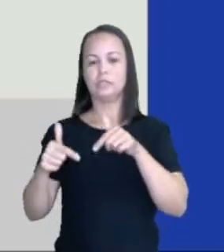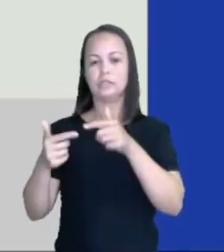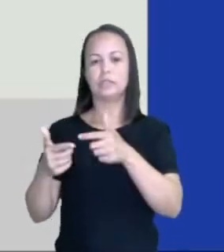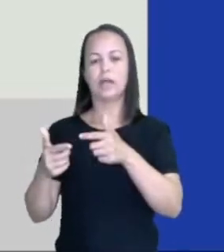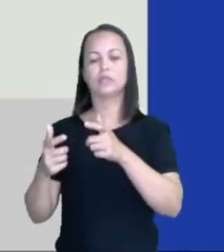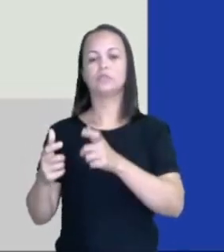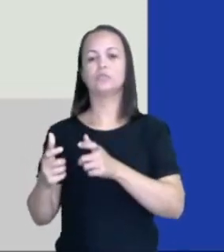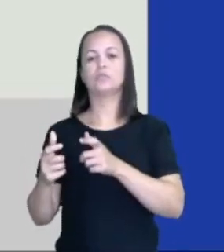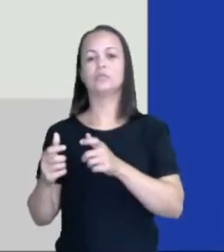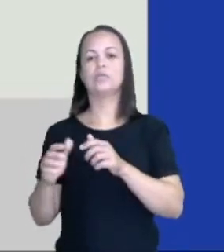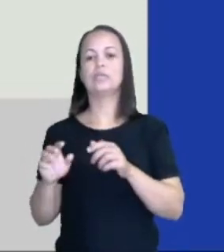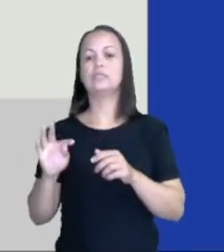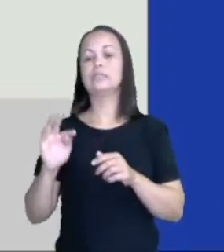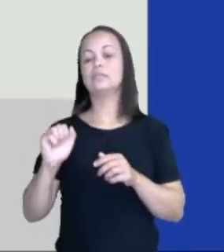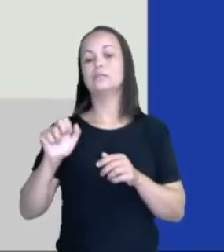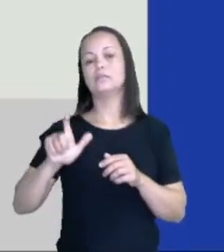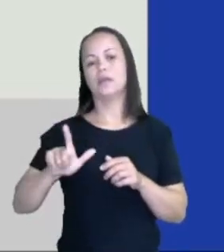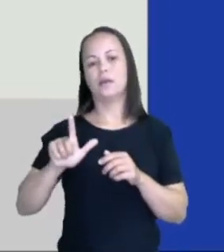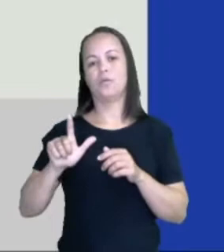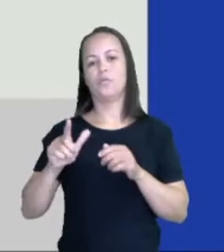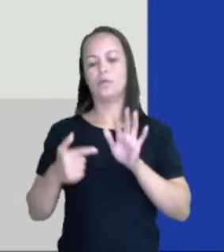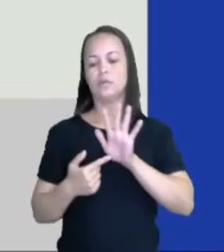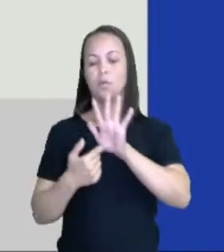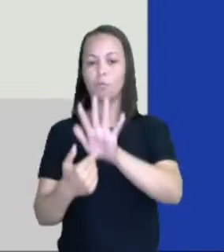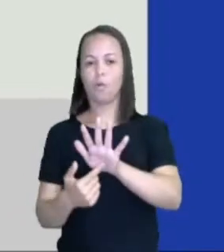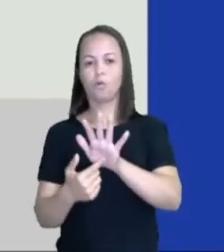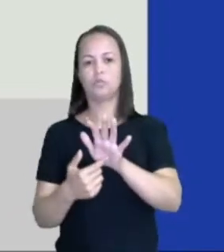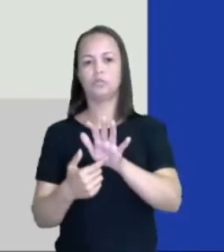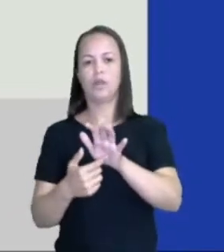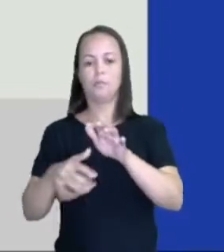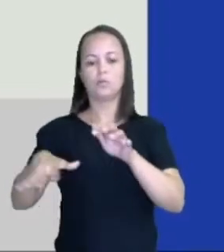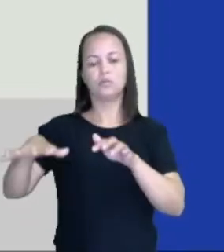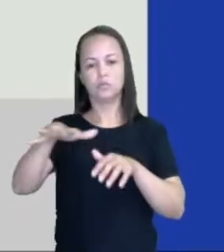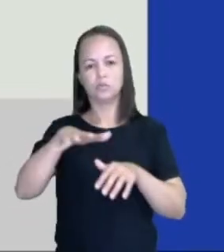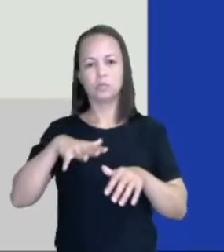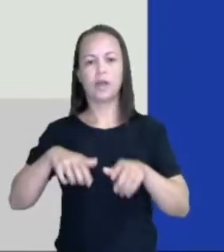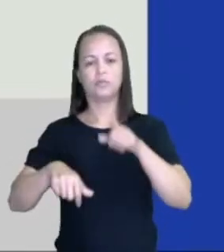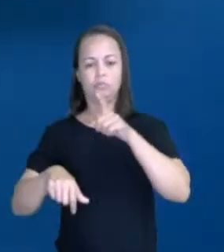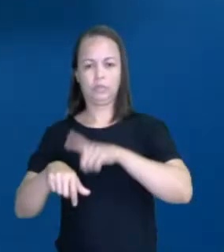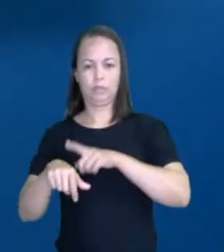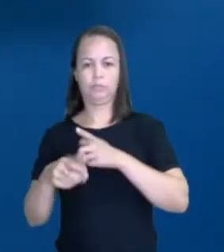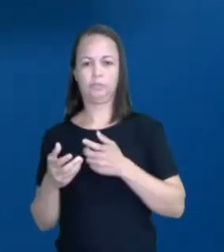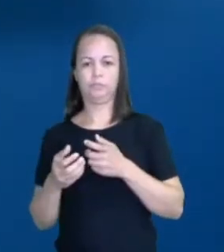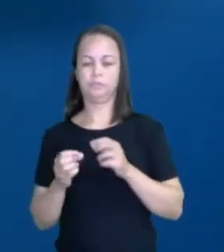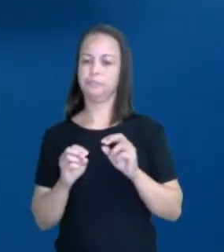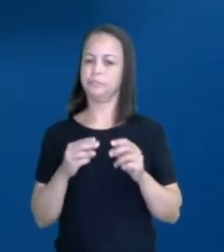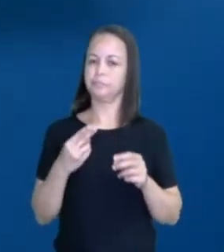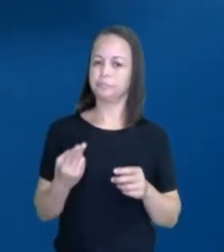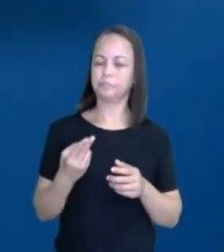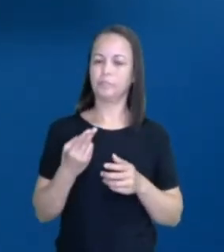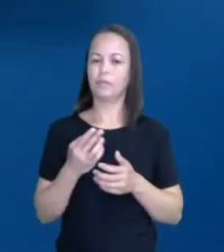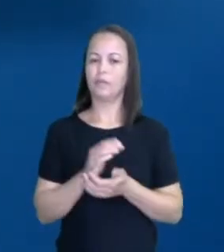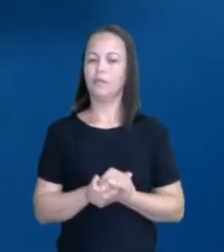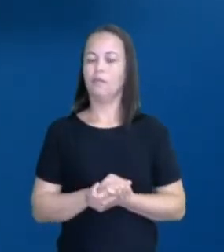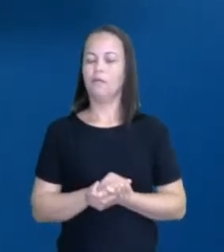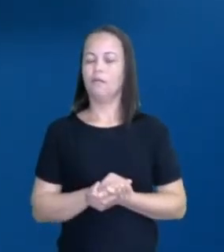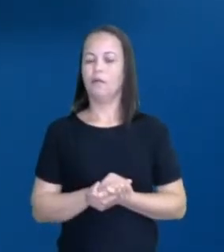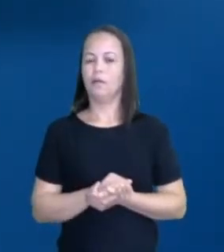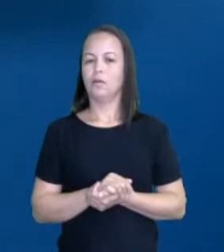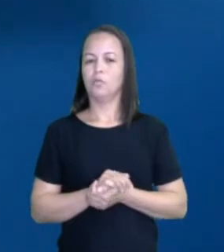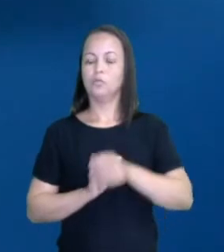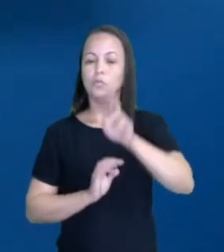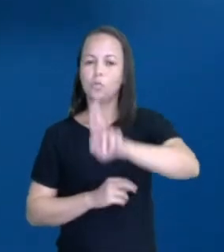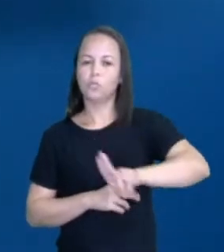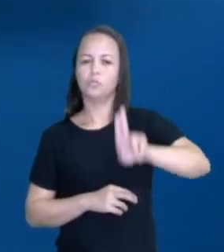como tal, indica posição no espaço e tempo, ou seja, quando a gente usa